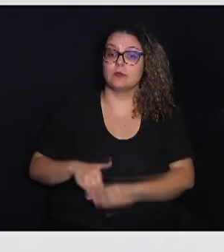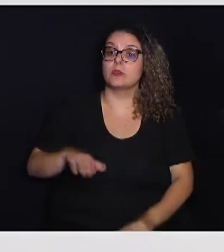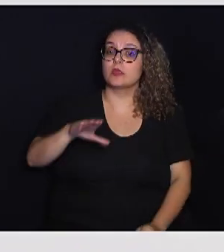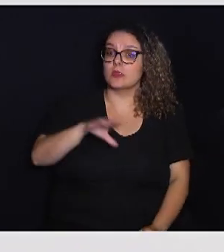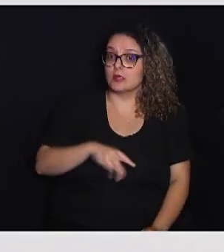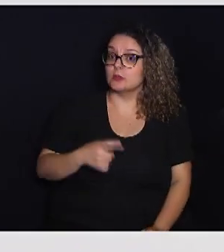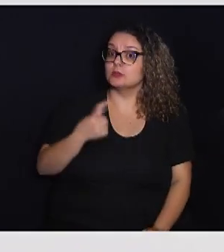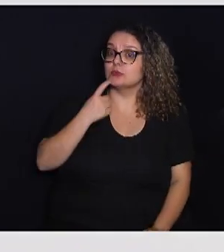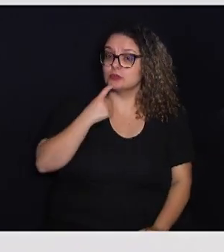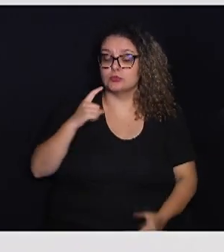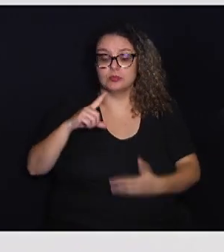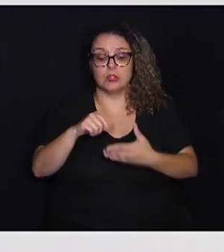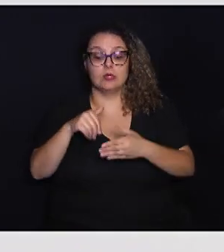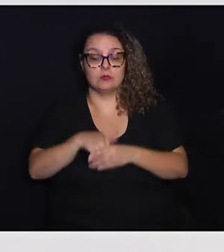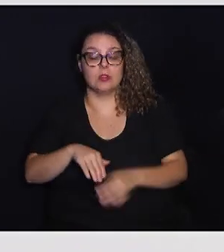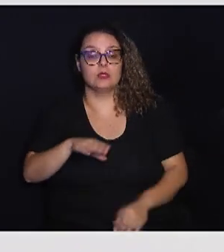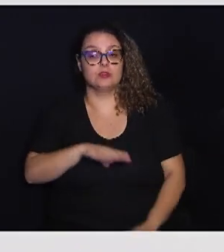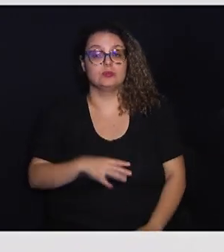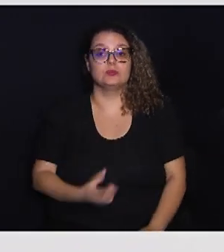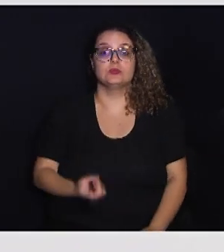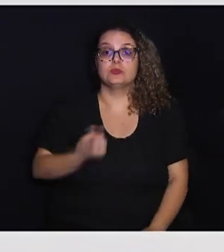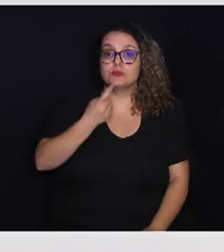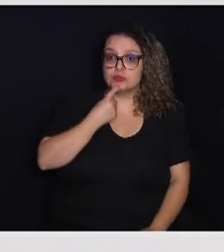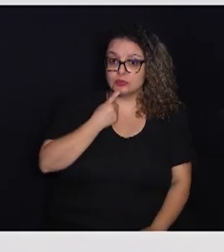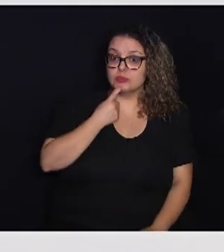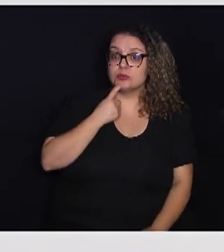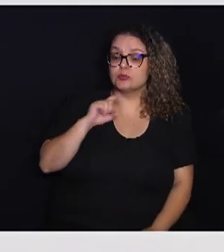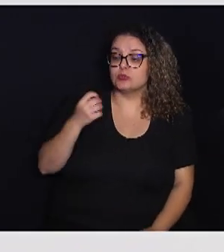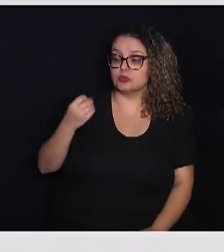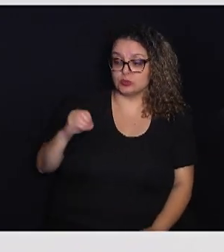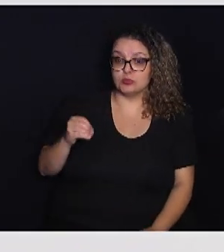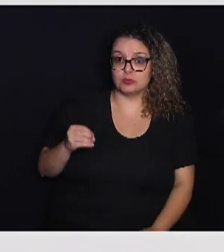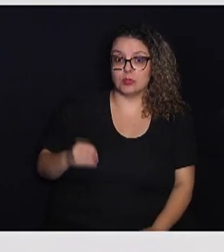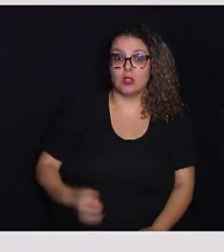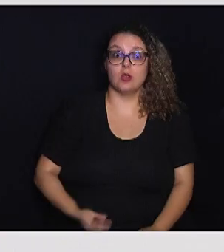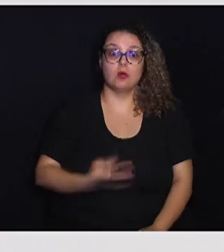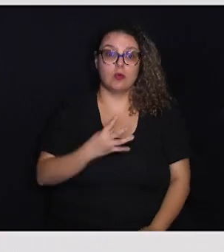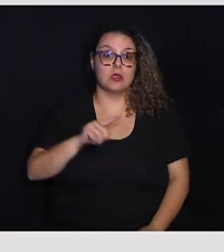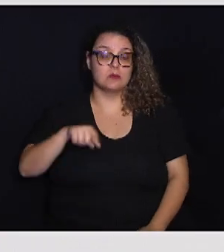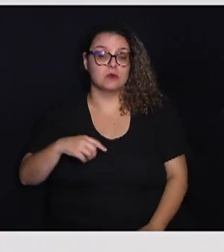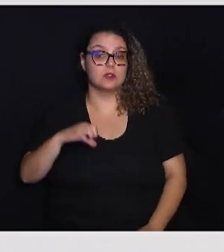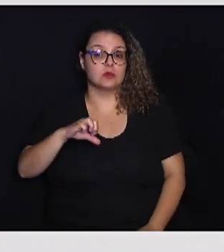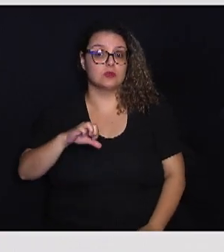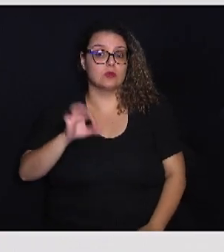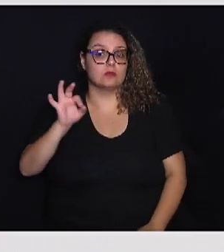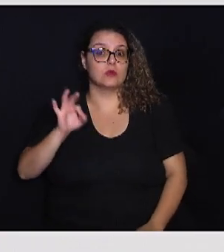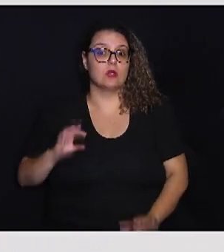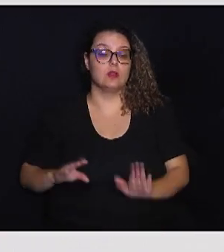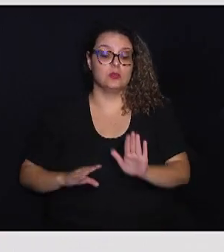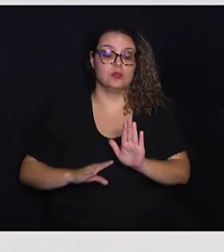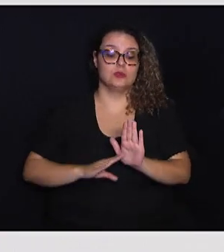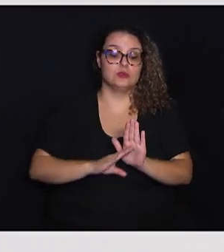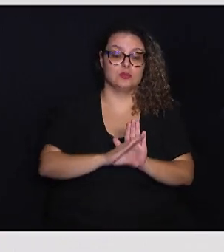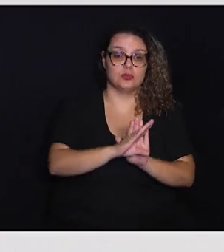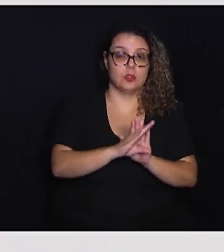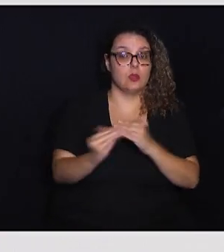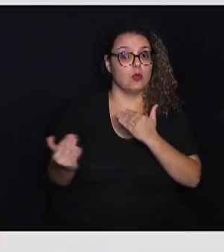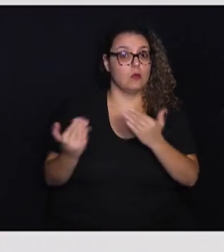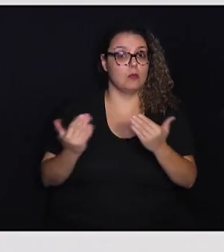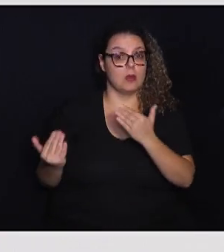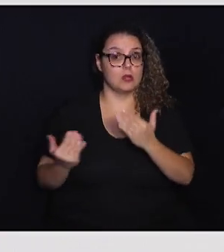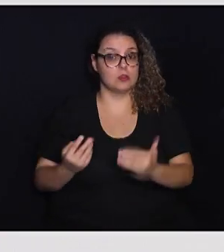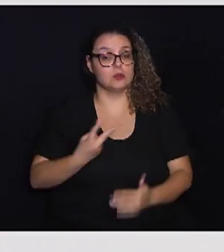nas eleições municipais de outubro cresceu 4,9% em comparação com o pleito de